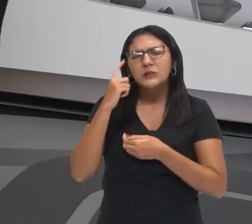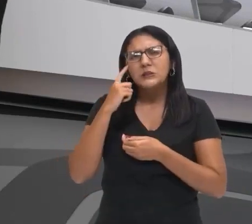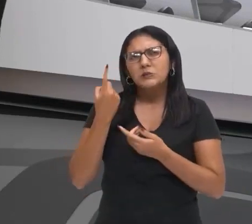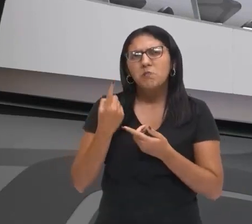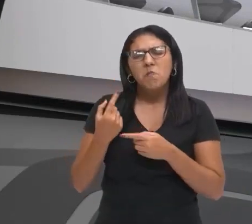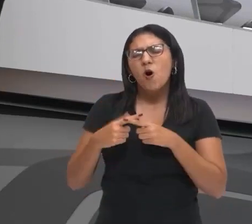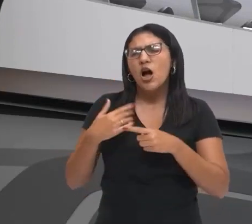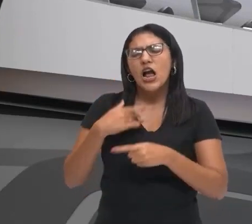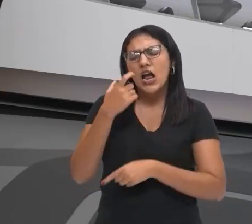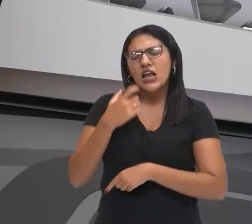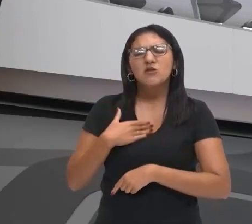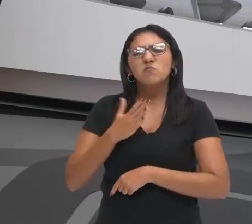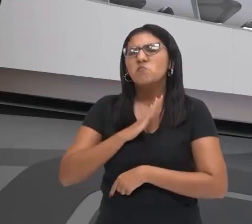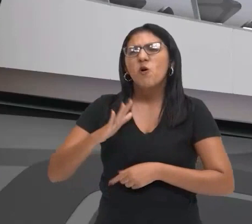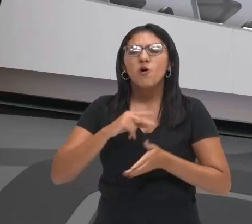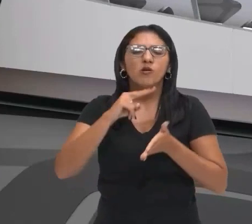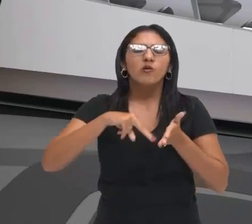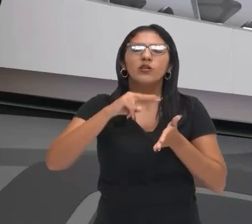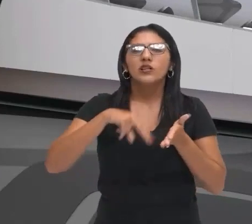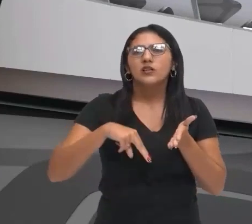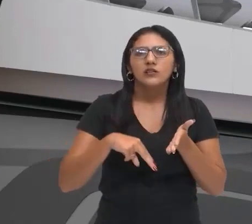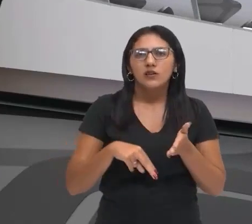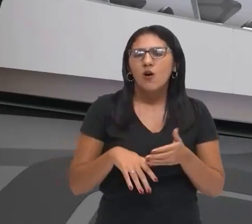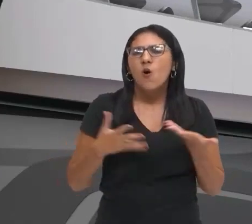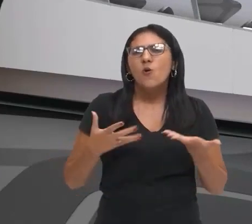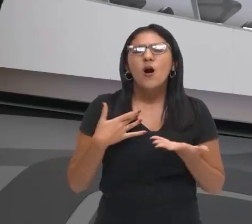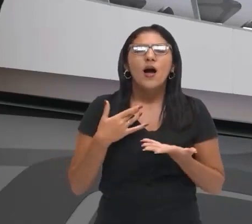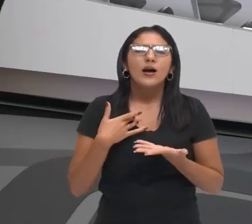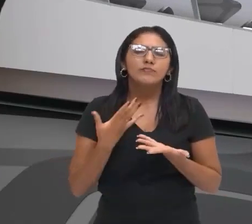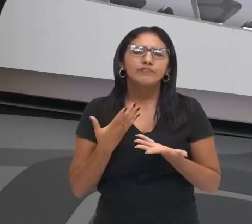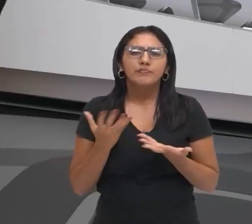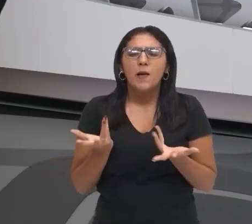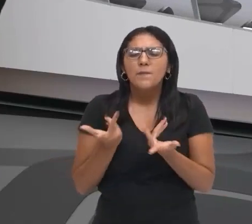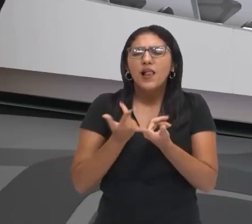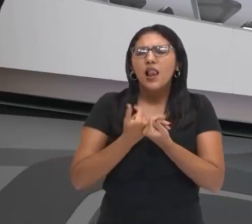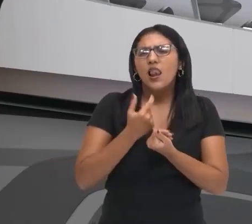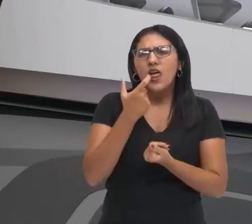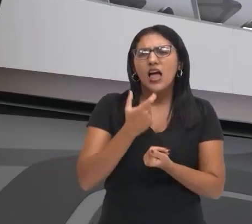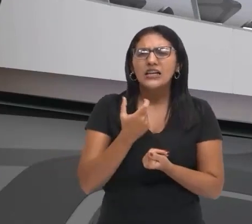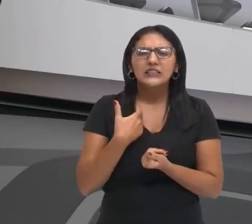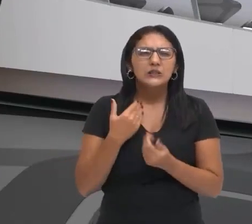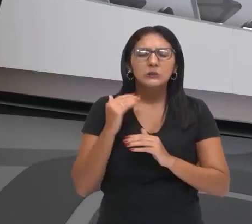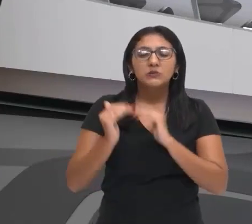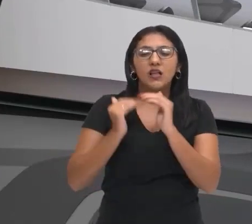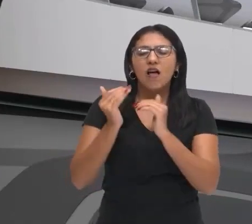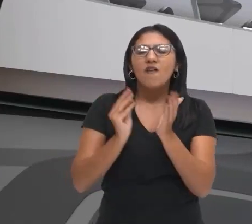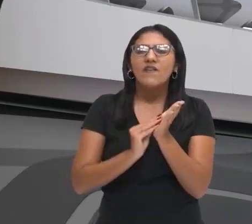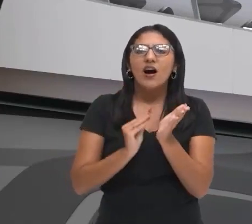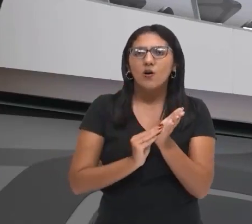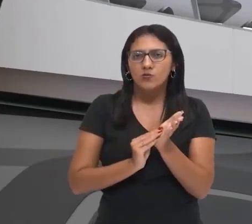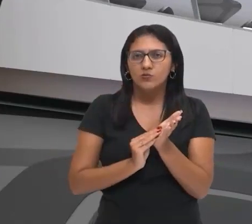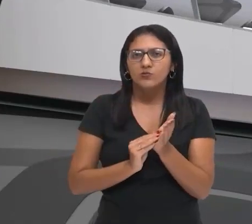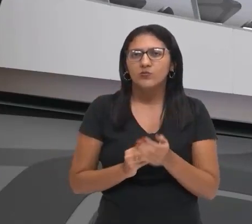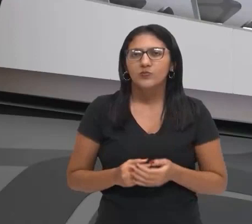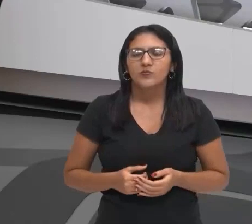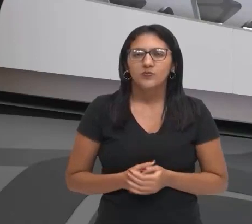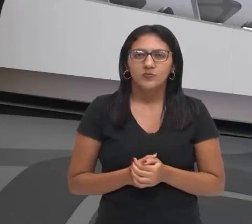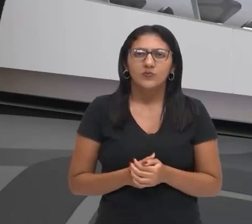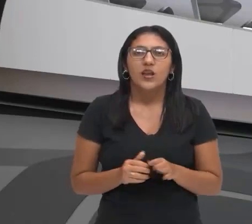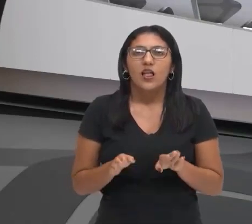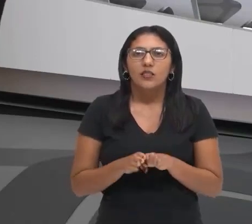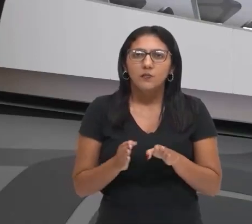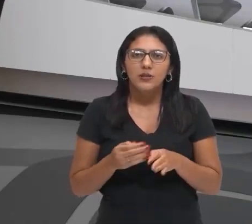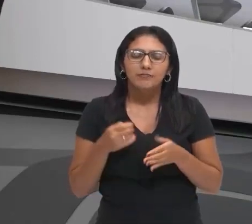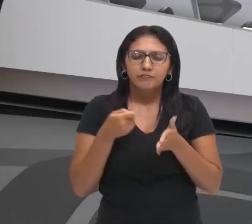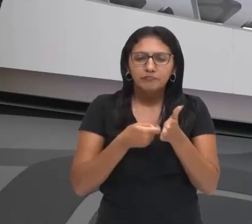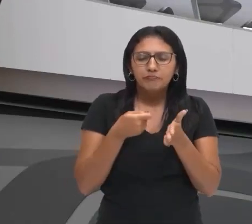não gostar da leitura. Qual é a habilidade que eu não desenvolvi? E trabalhar em